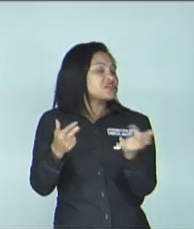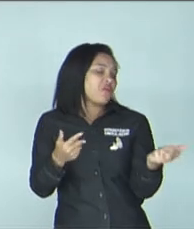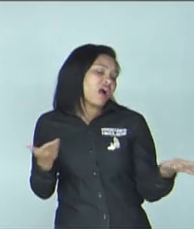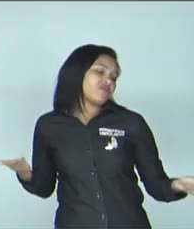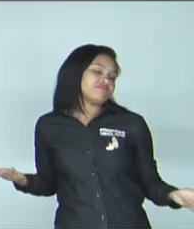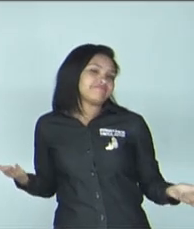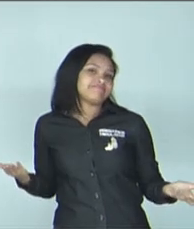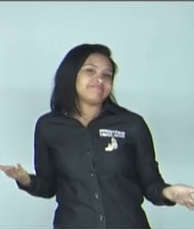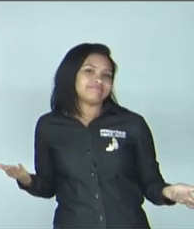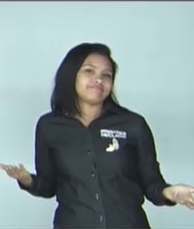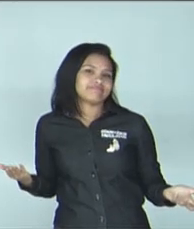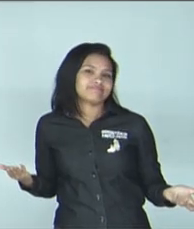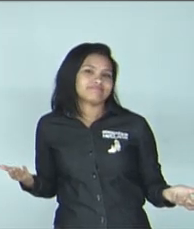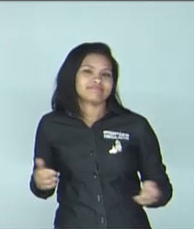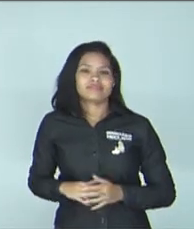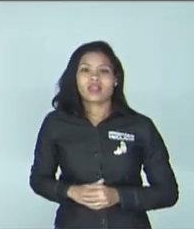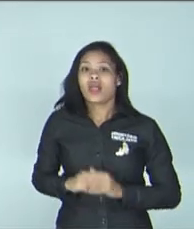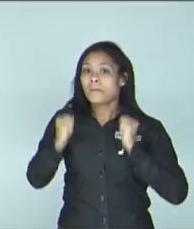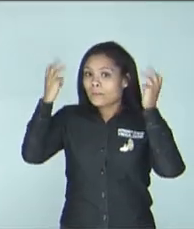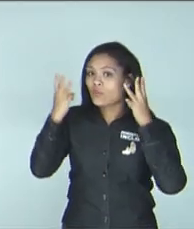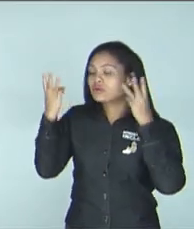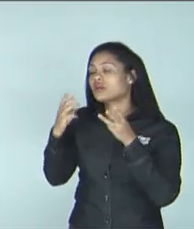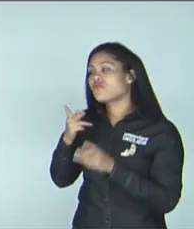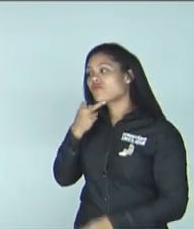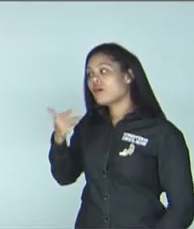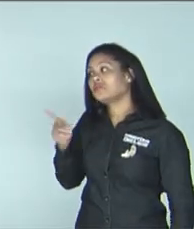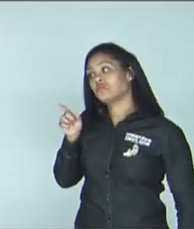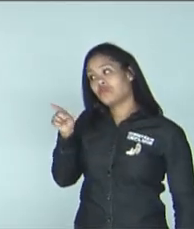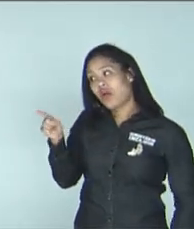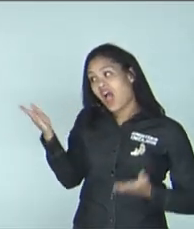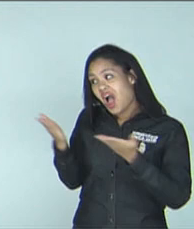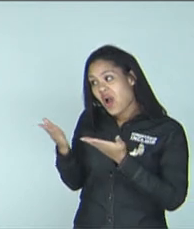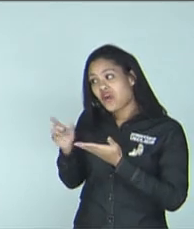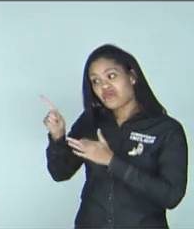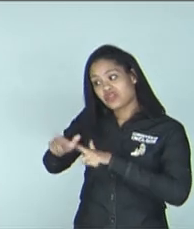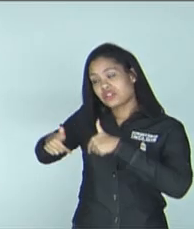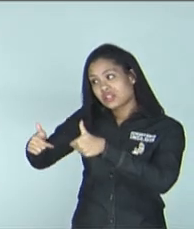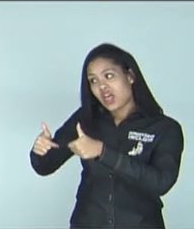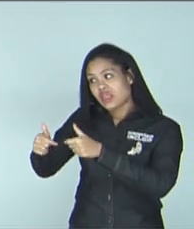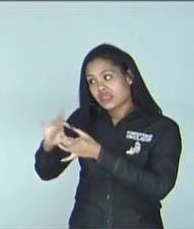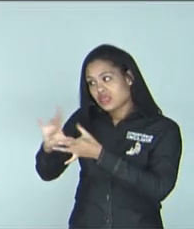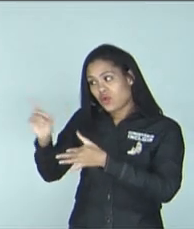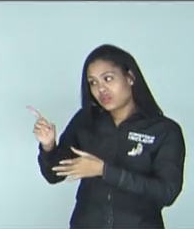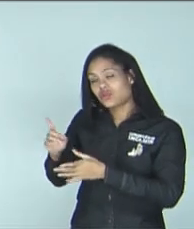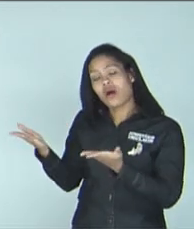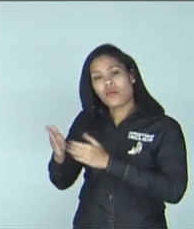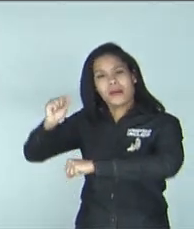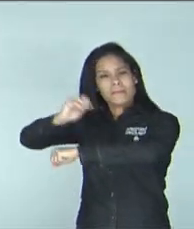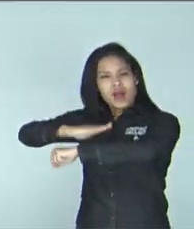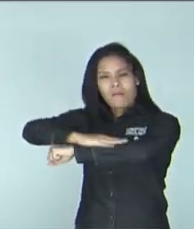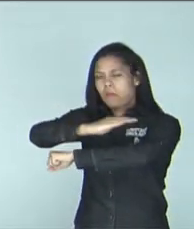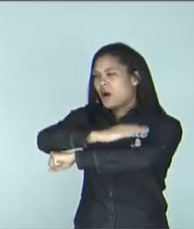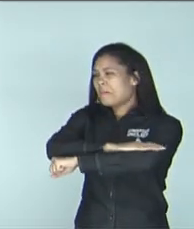você prometeu e não cumpriu não liberou o povo sabe que vai ter agora vai ter hum vai ter rampa tudo quanto é lado o rio